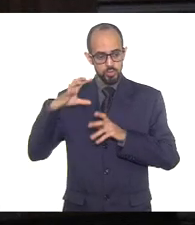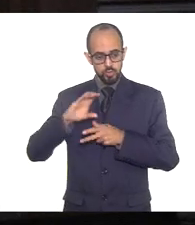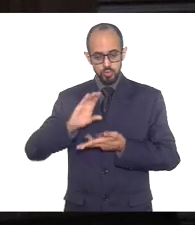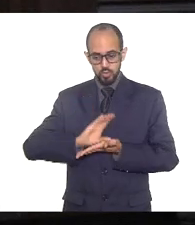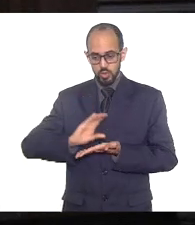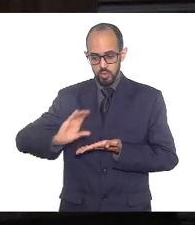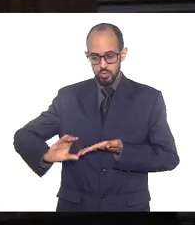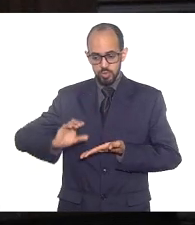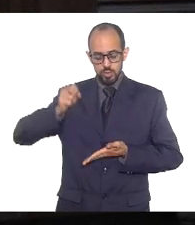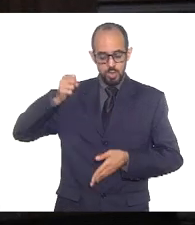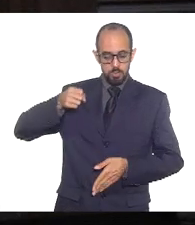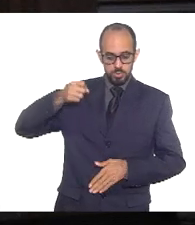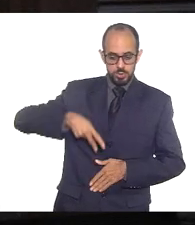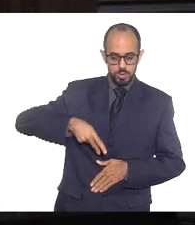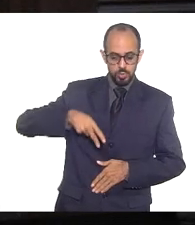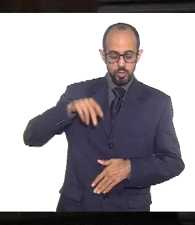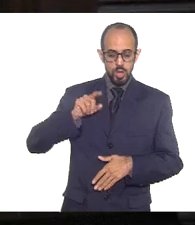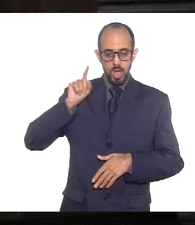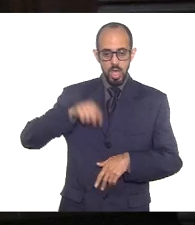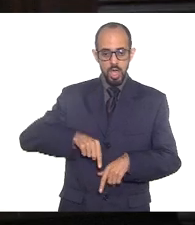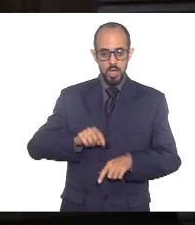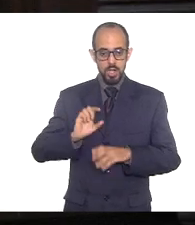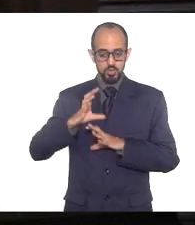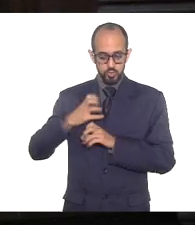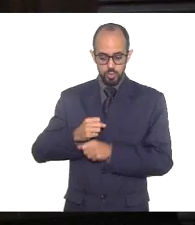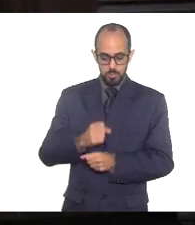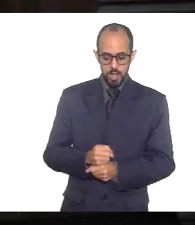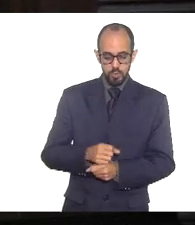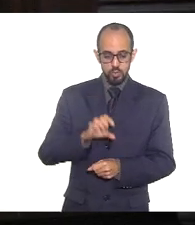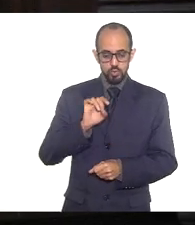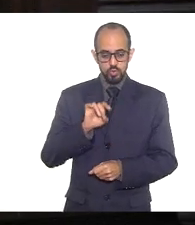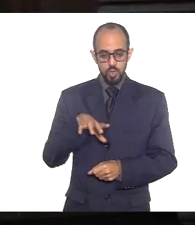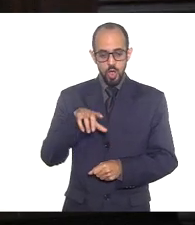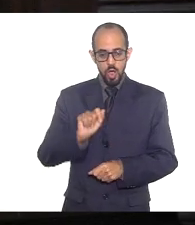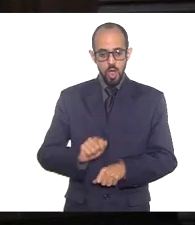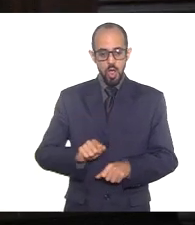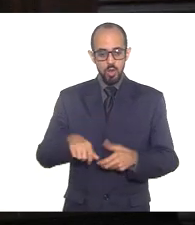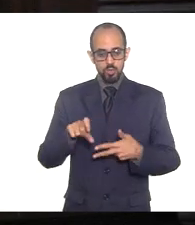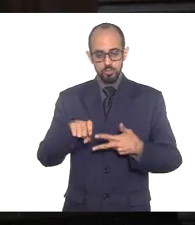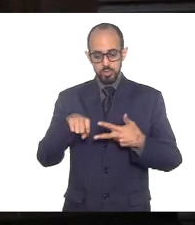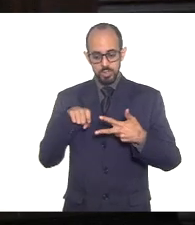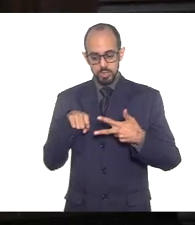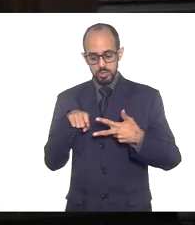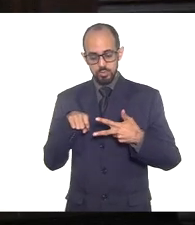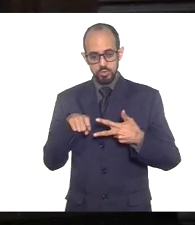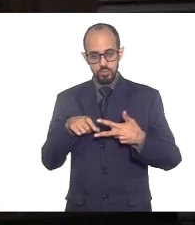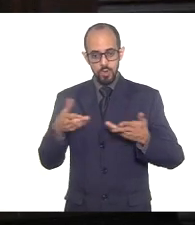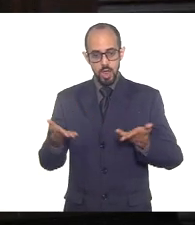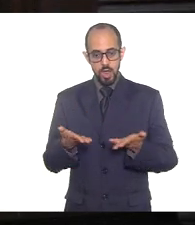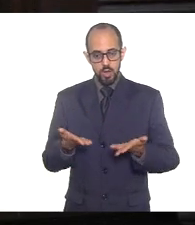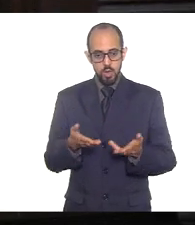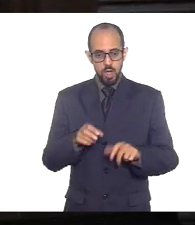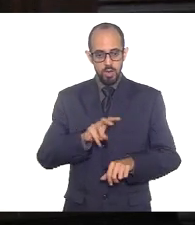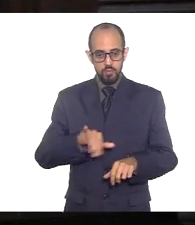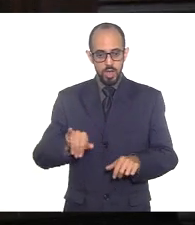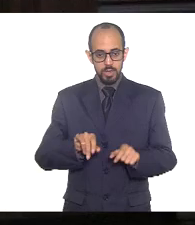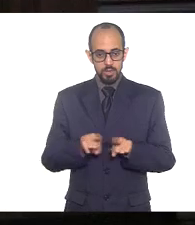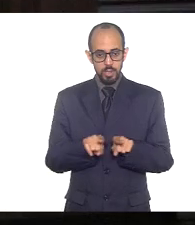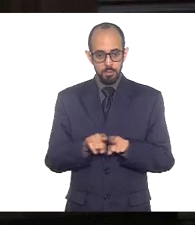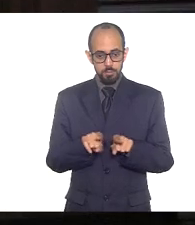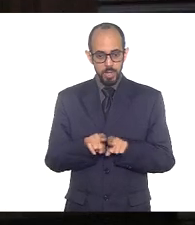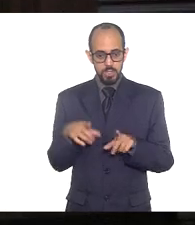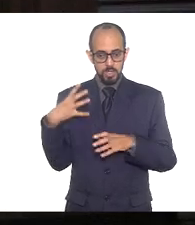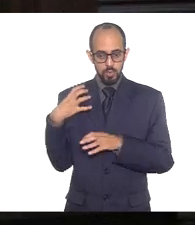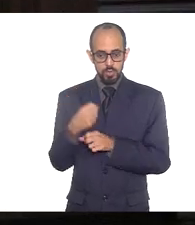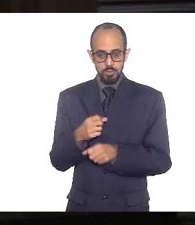e o resultado apenas na contabilidade do Poder Executivo passará a ser